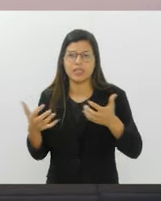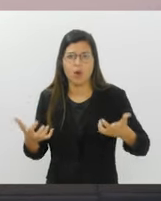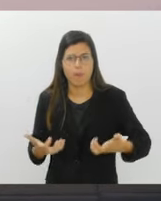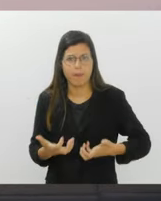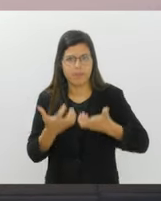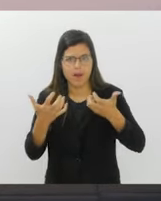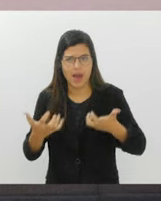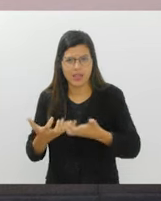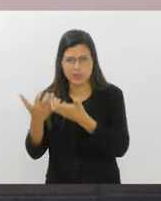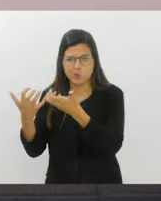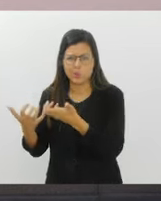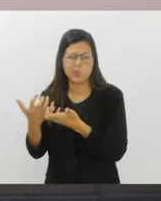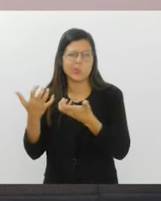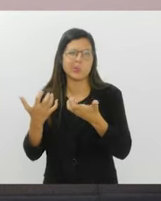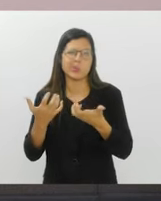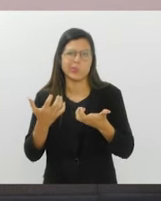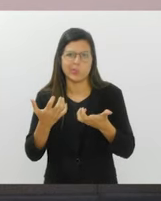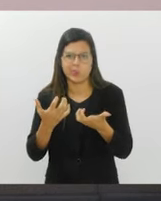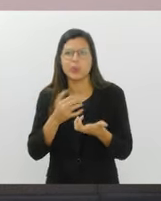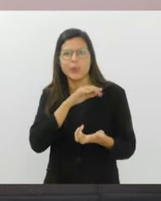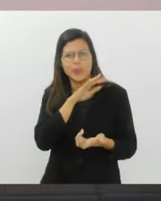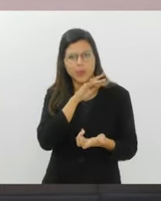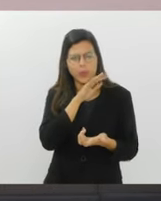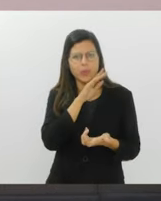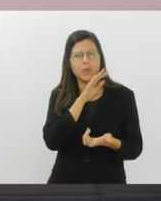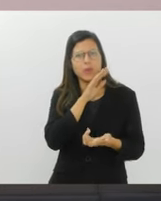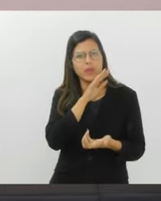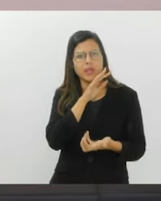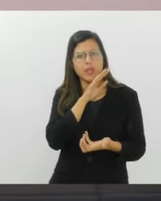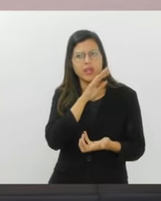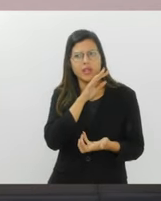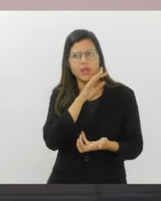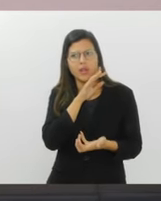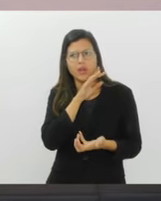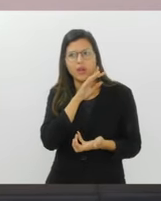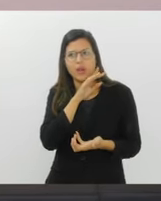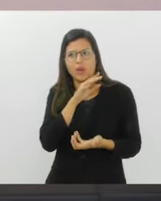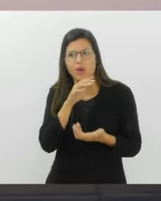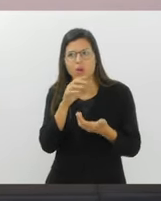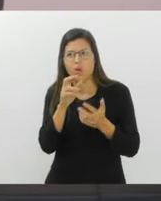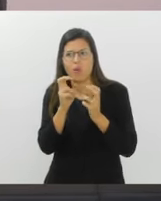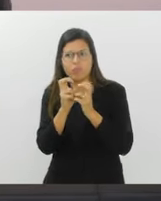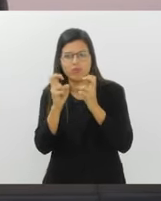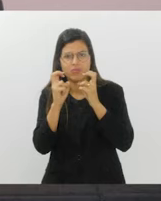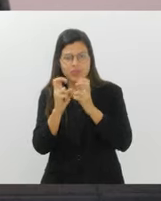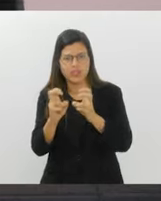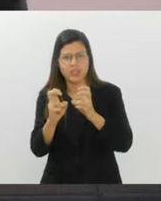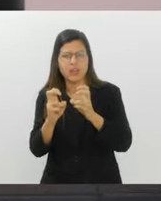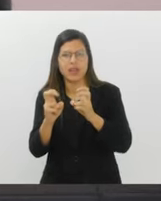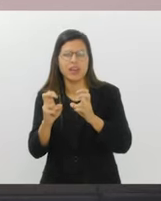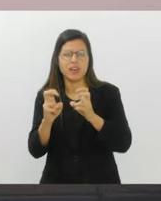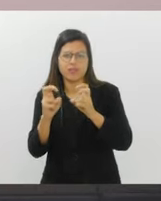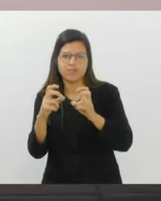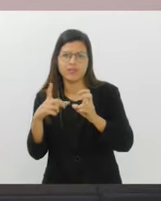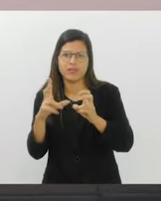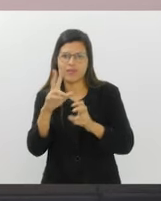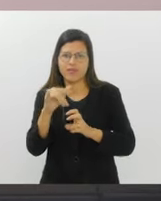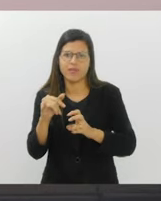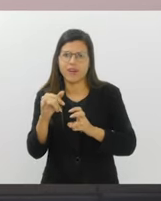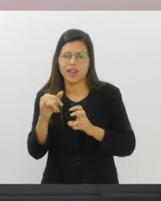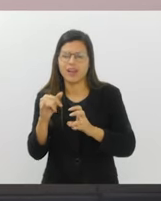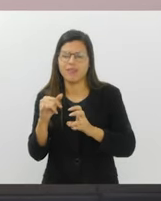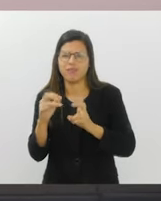deficiente. Até a capina é deficiente, que o trem vai passando e vai batendo nos galhos do capim que cresce às